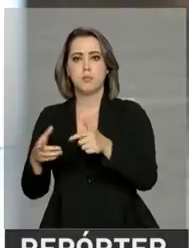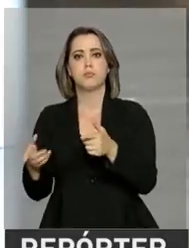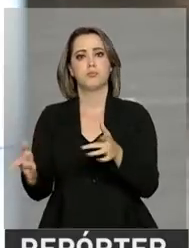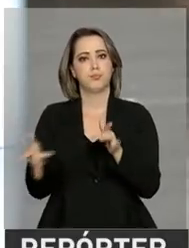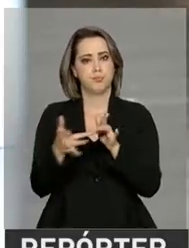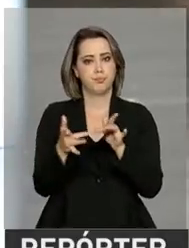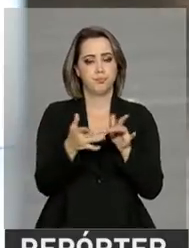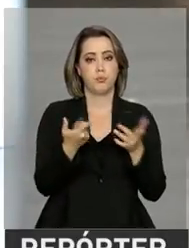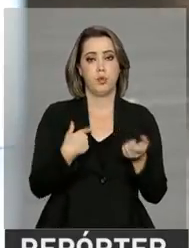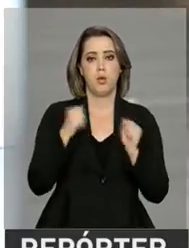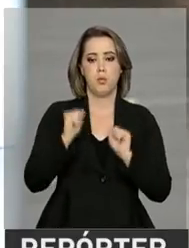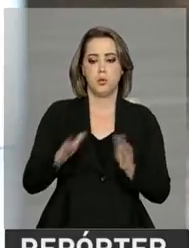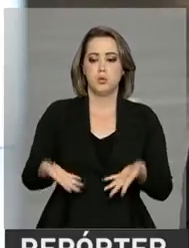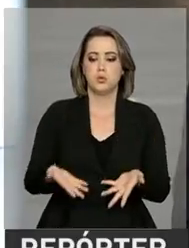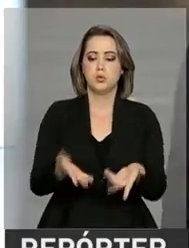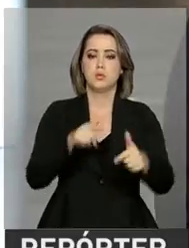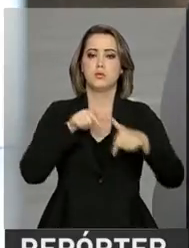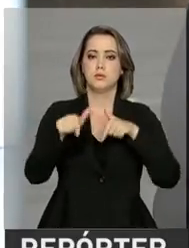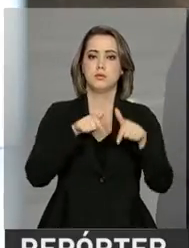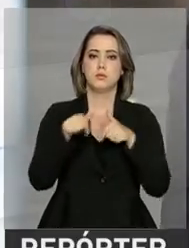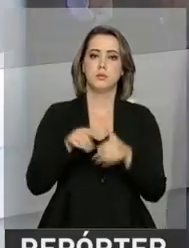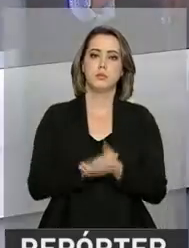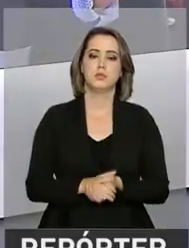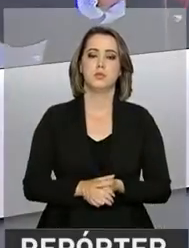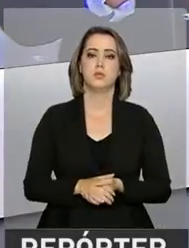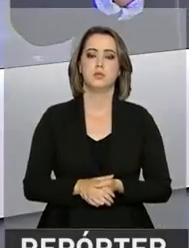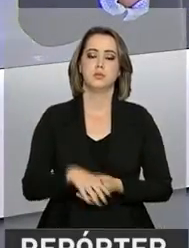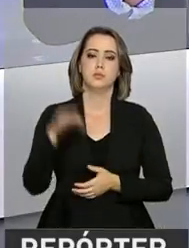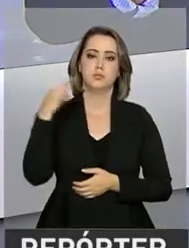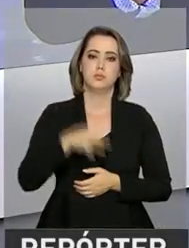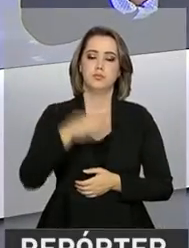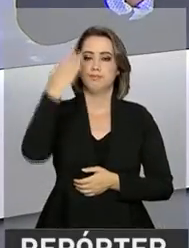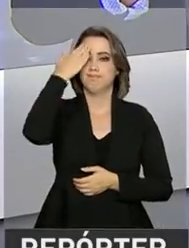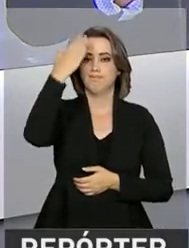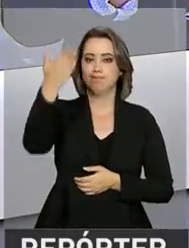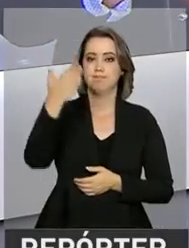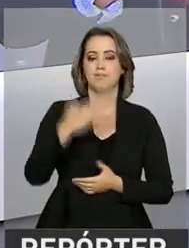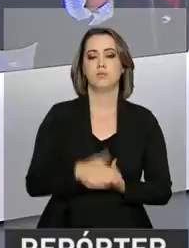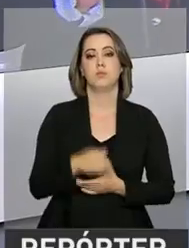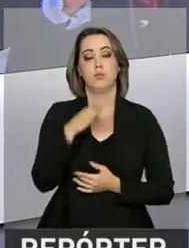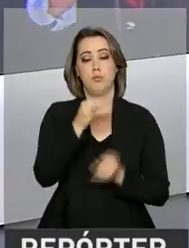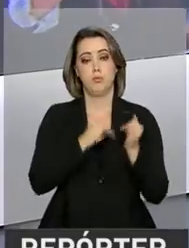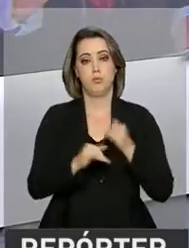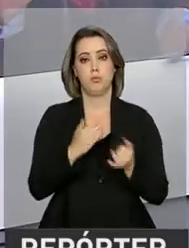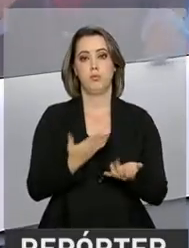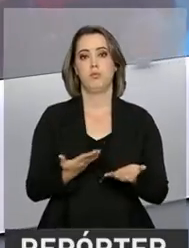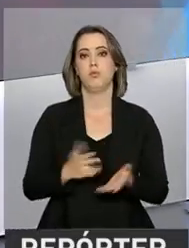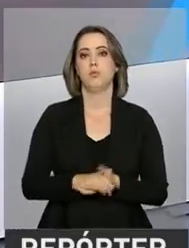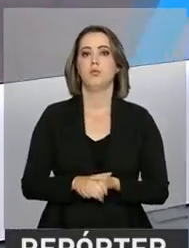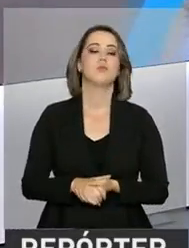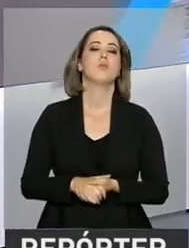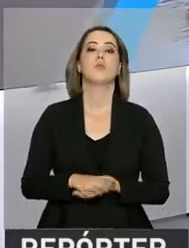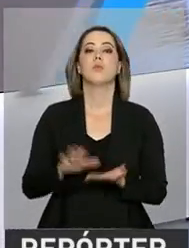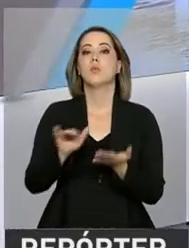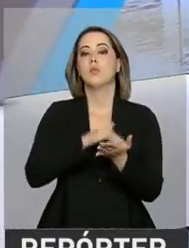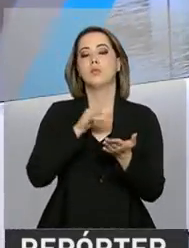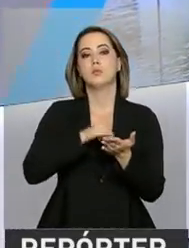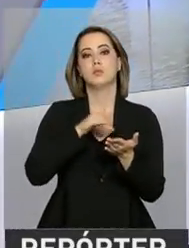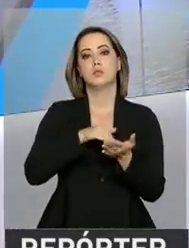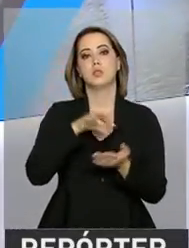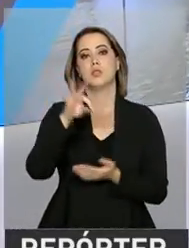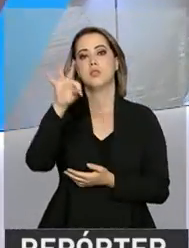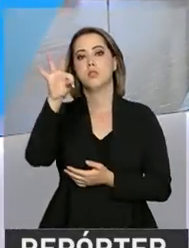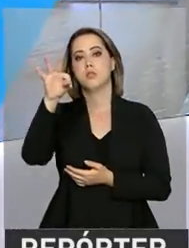um potencial de gerar muitos empregos. Roberto. Tá certo, Lana. Muito obrigado por essas informações. E a Secretaria do